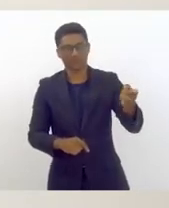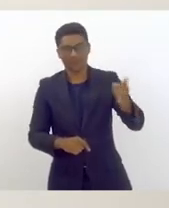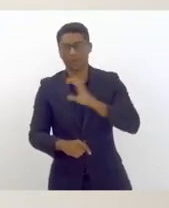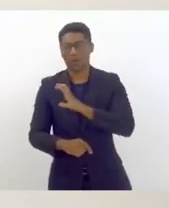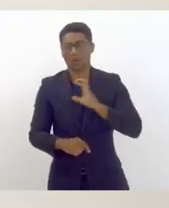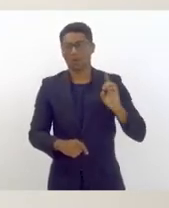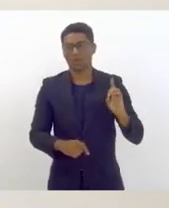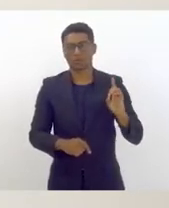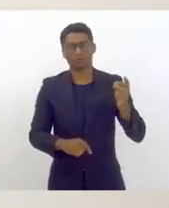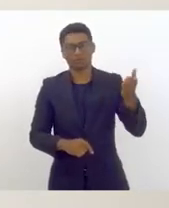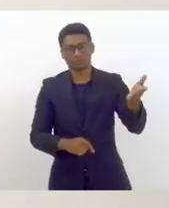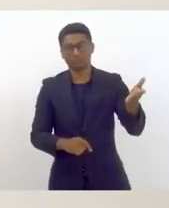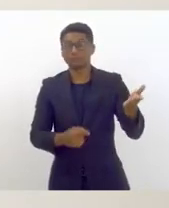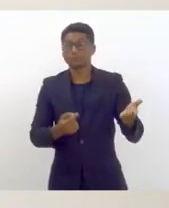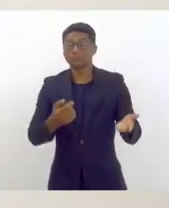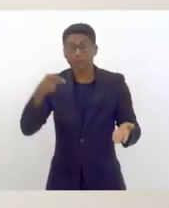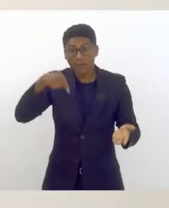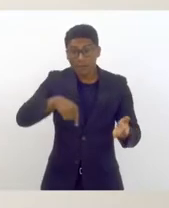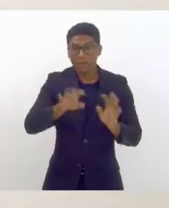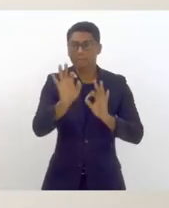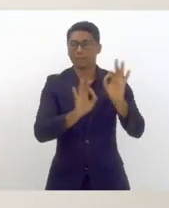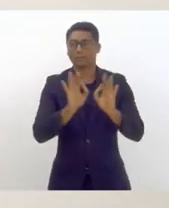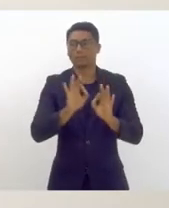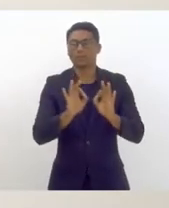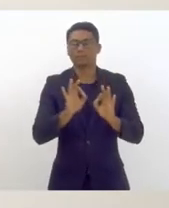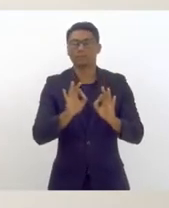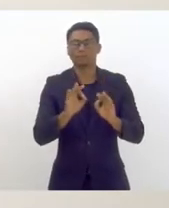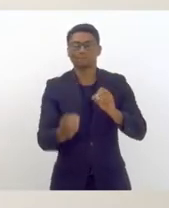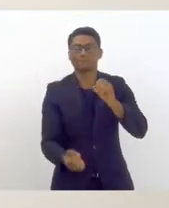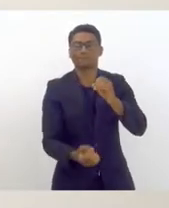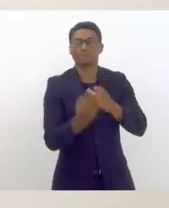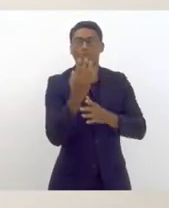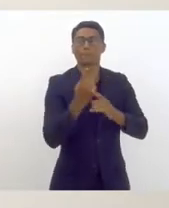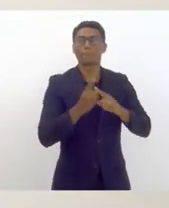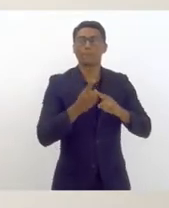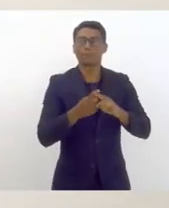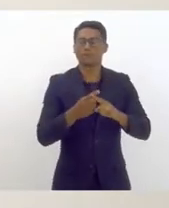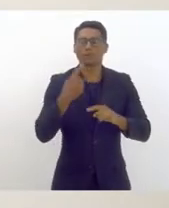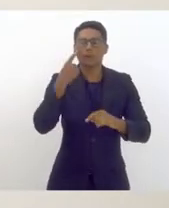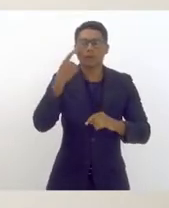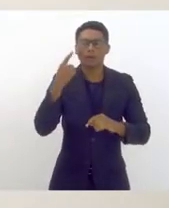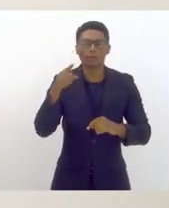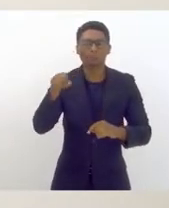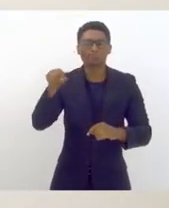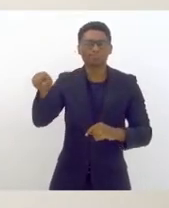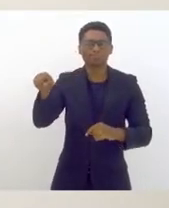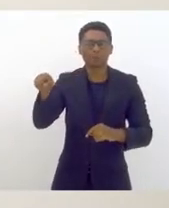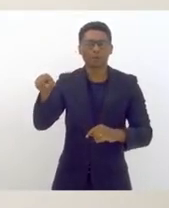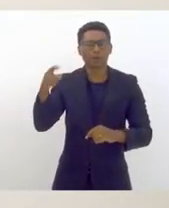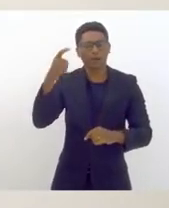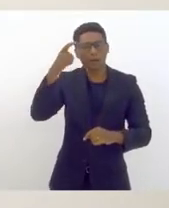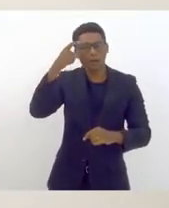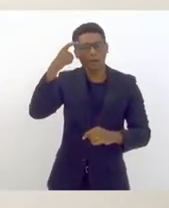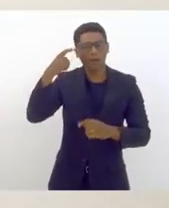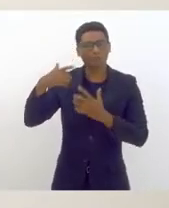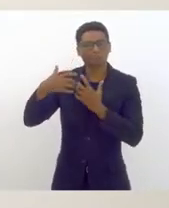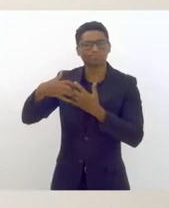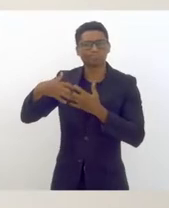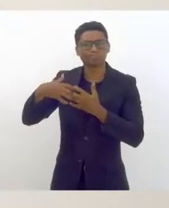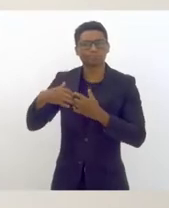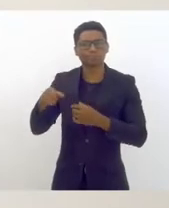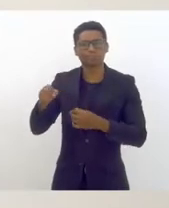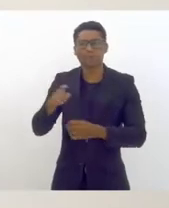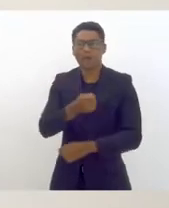Então, essa ideia do Legisla Aqui, ela surgiu a partir de uma dessas sugestões apresentadas